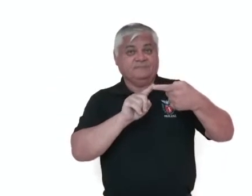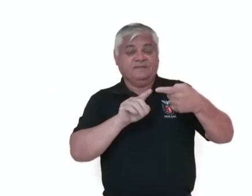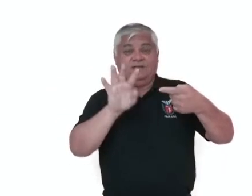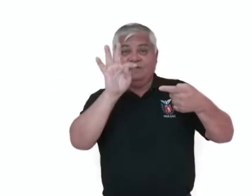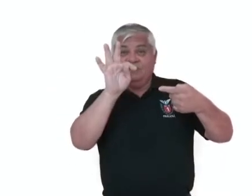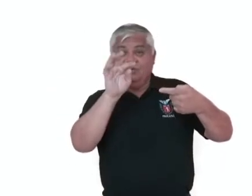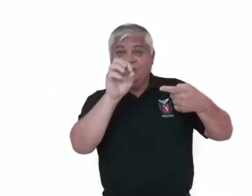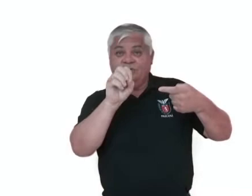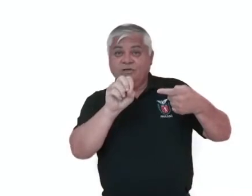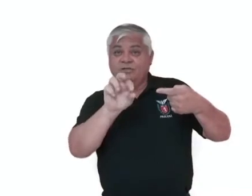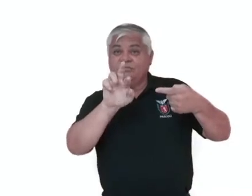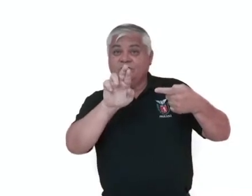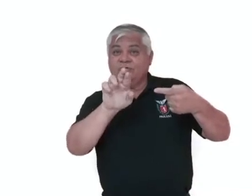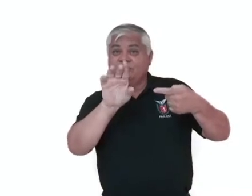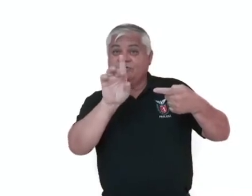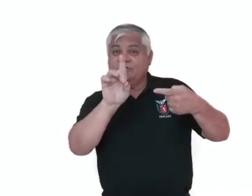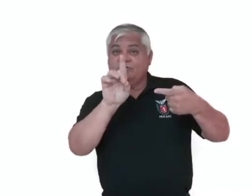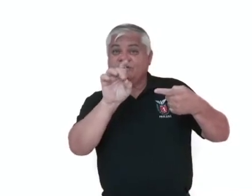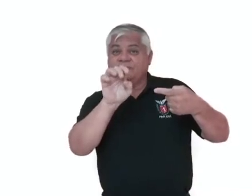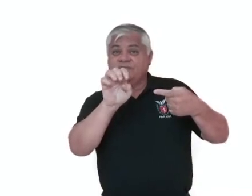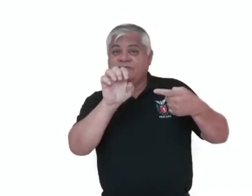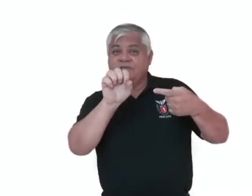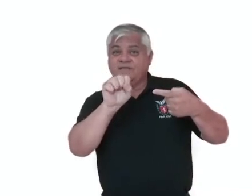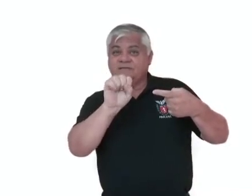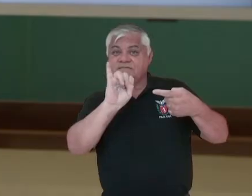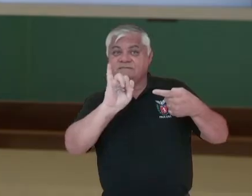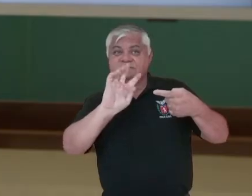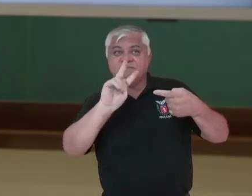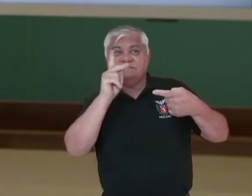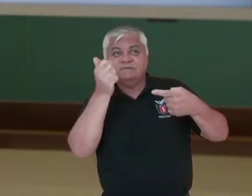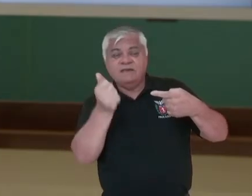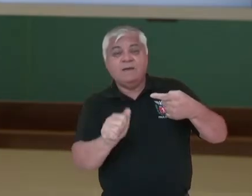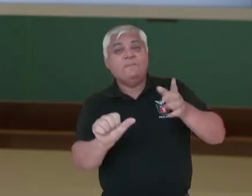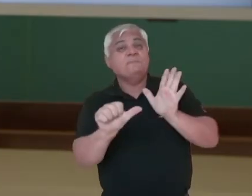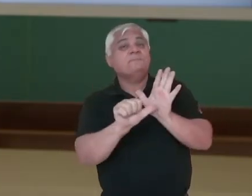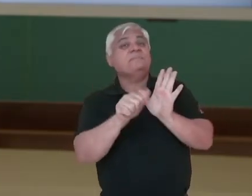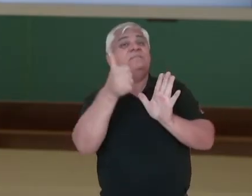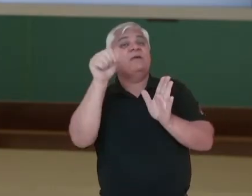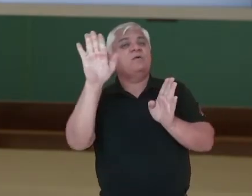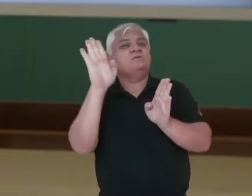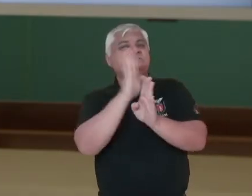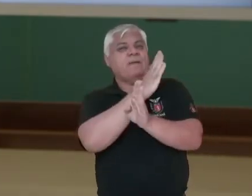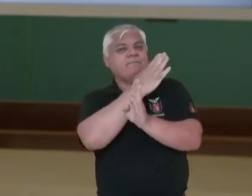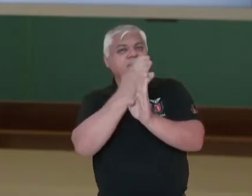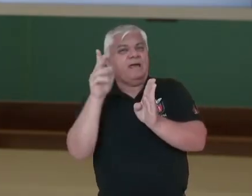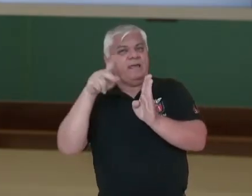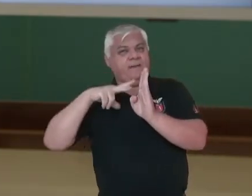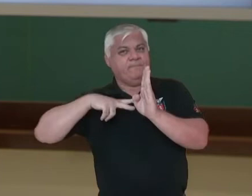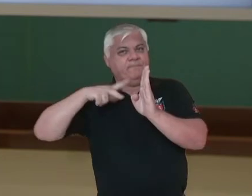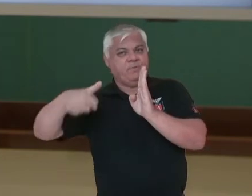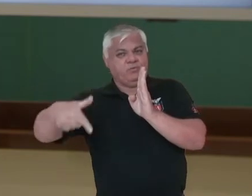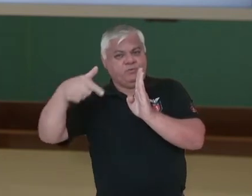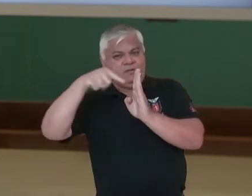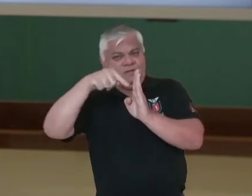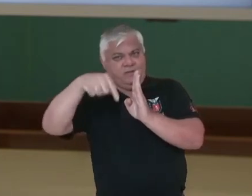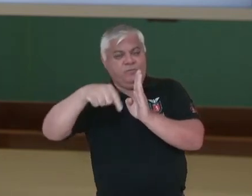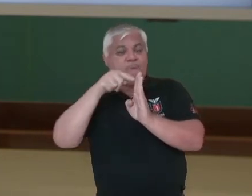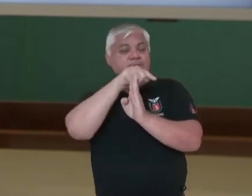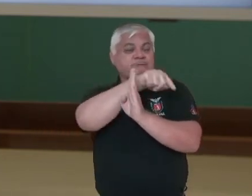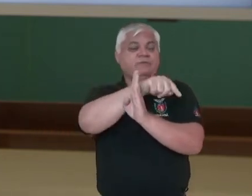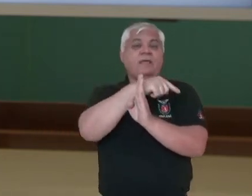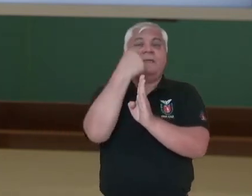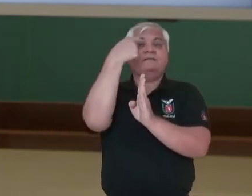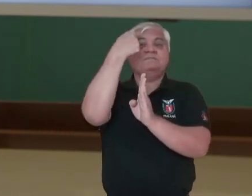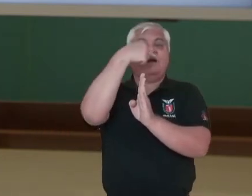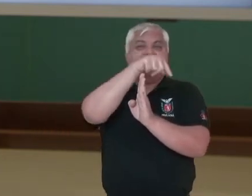primeira definição das fronteiras brasileiras. Então, estabelecia ali a divisão de terras portuguesas e terras espanholas. Então, ele foi a